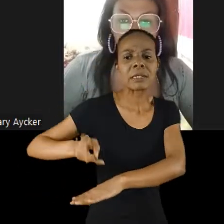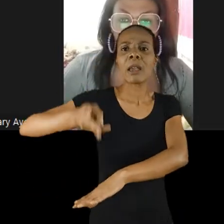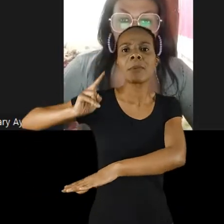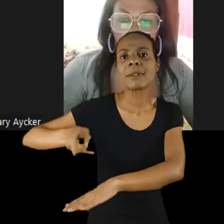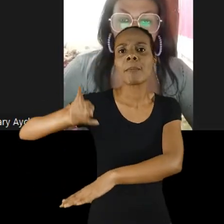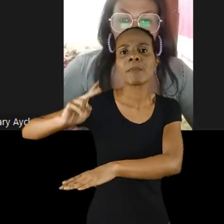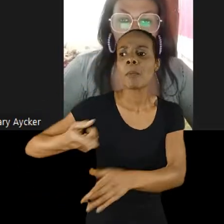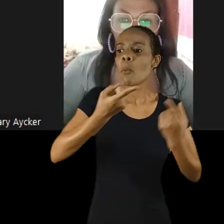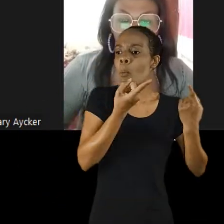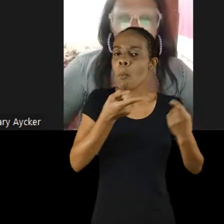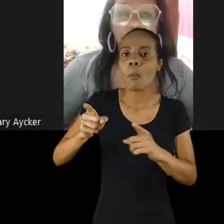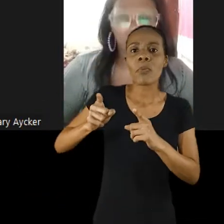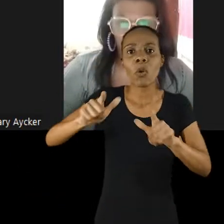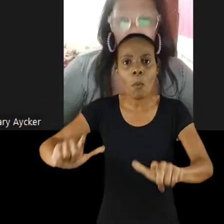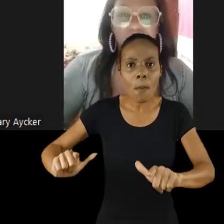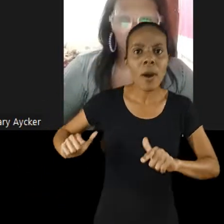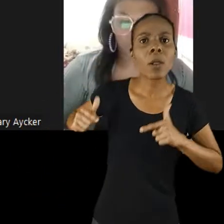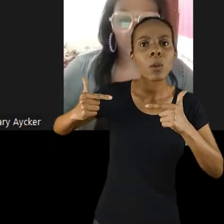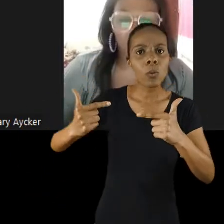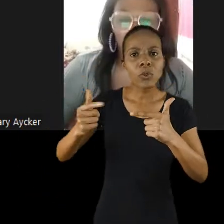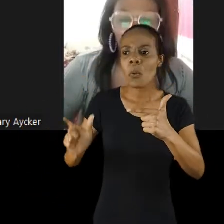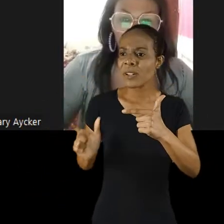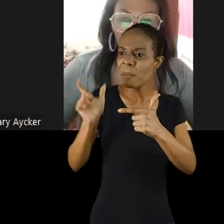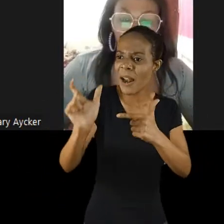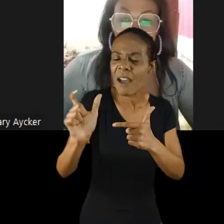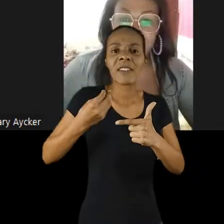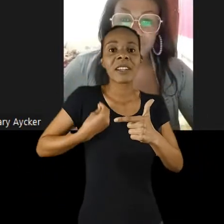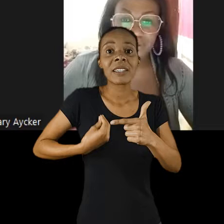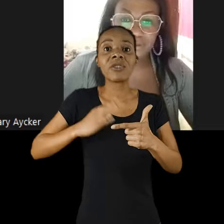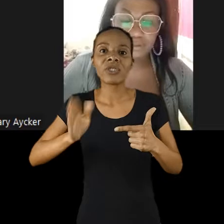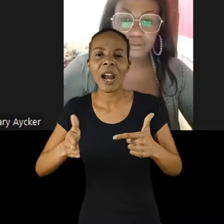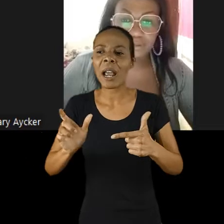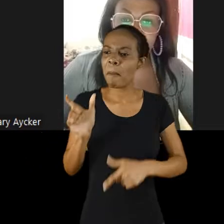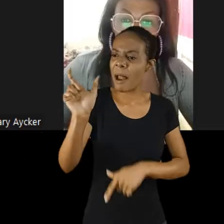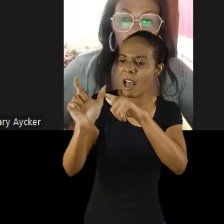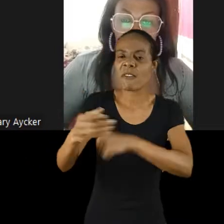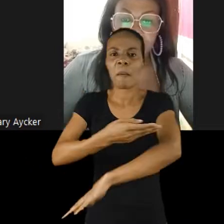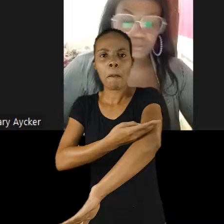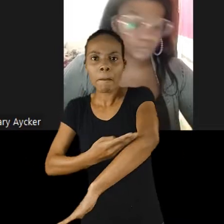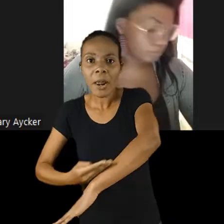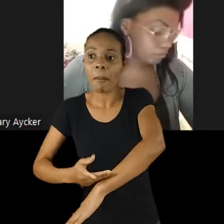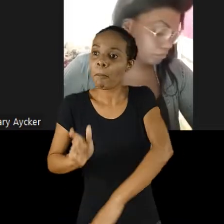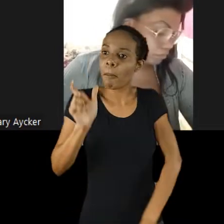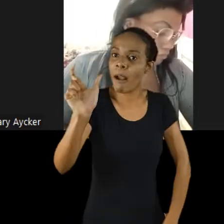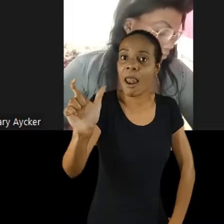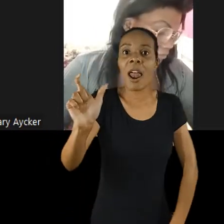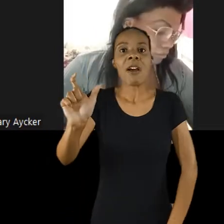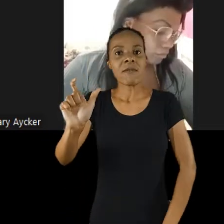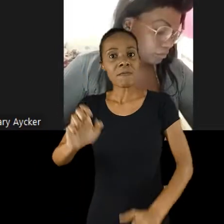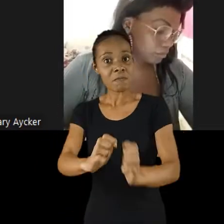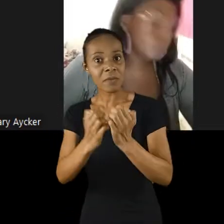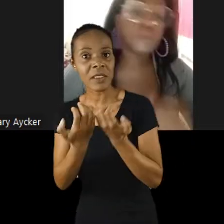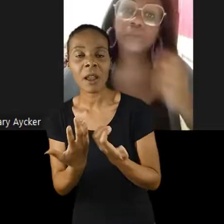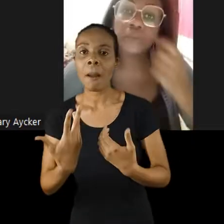essa palavra já existente, né? Contra essa palavra que é branca, que é cristã, que catequiza os povos